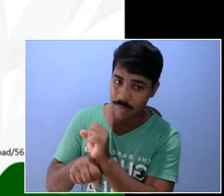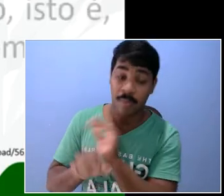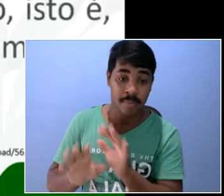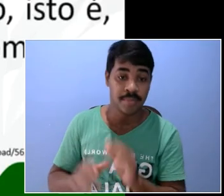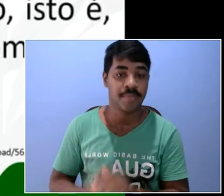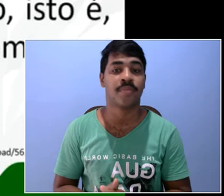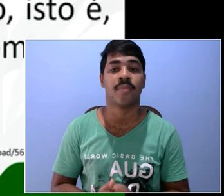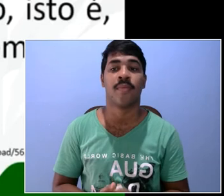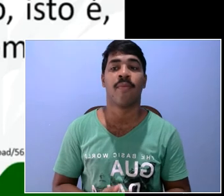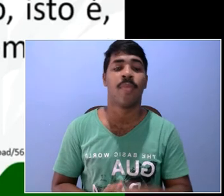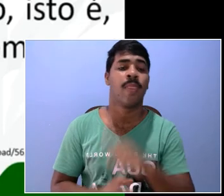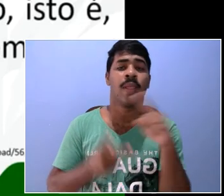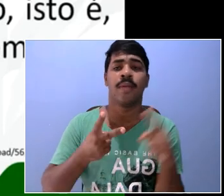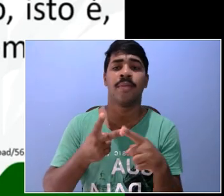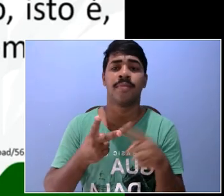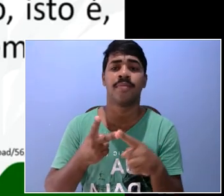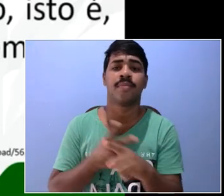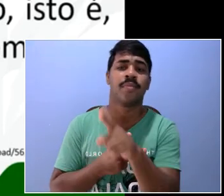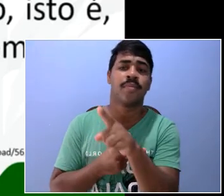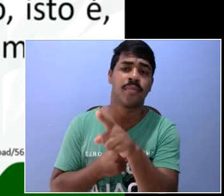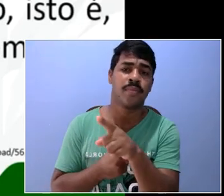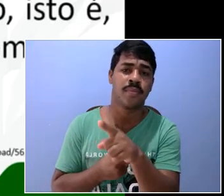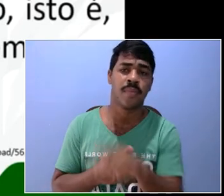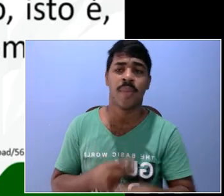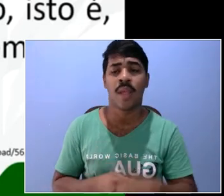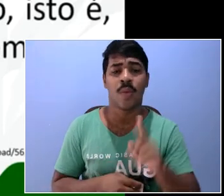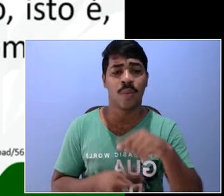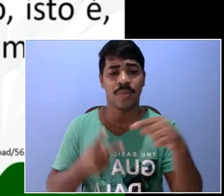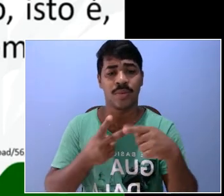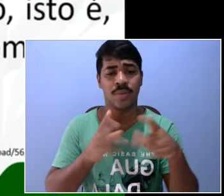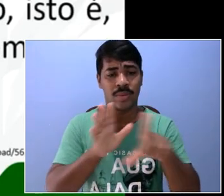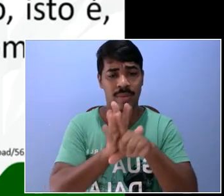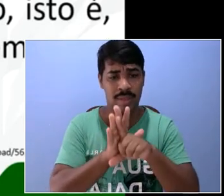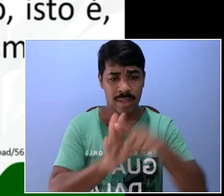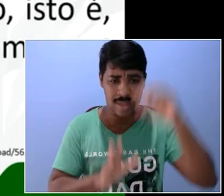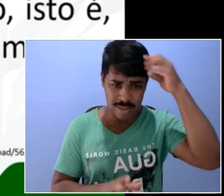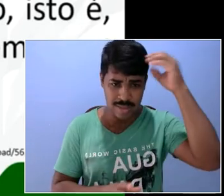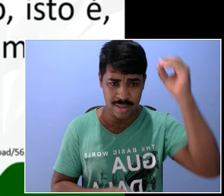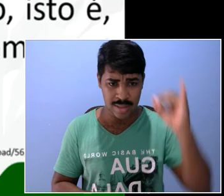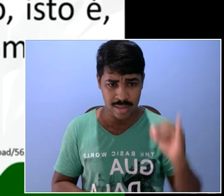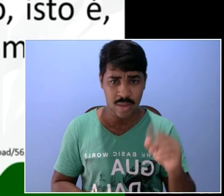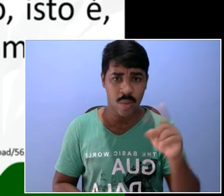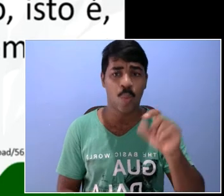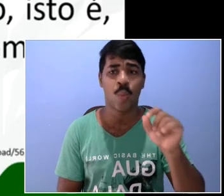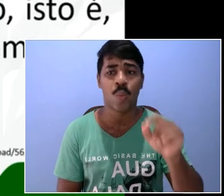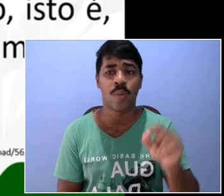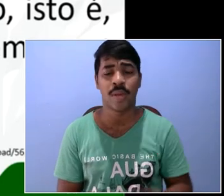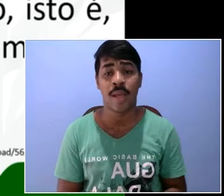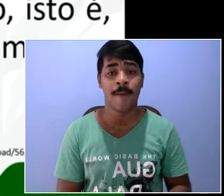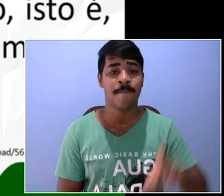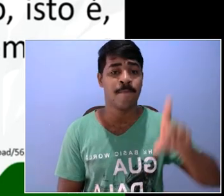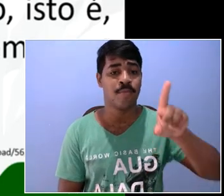interessante, princípio fundamental da dinâmica. Aqui eu já estou falando de quê? Movimento e não de